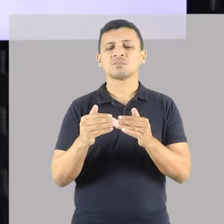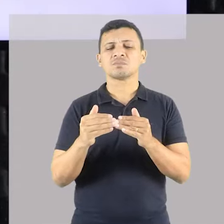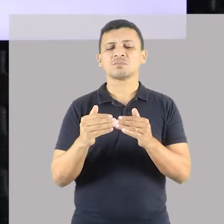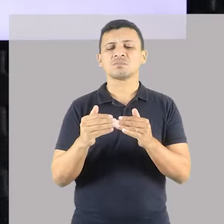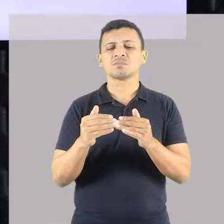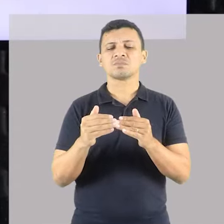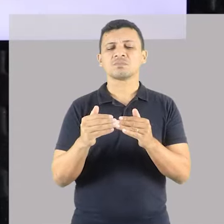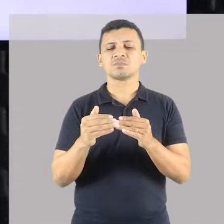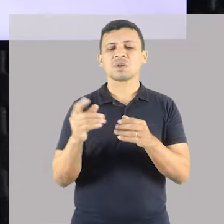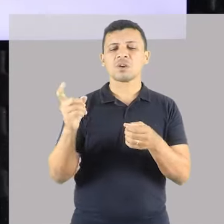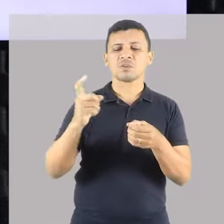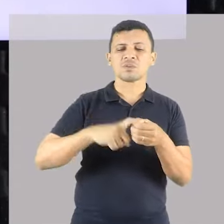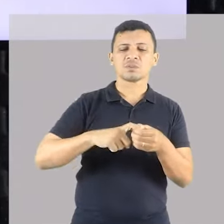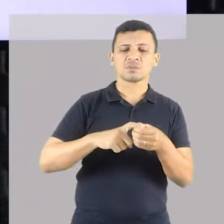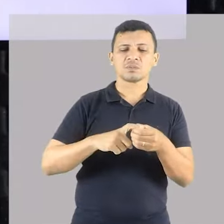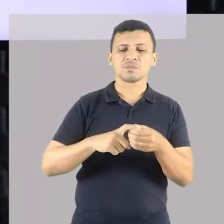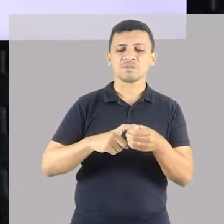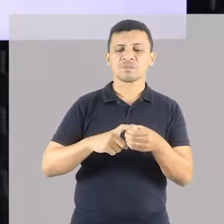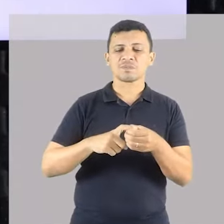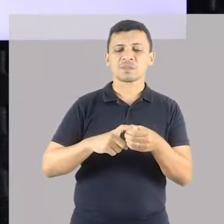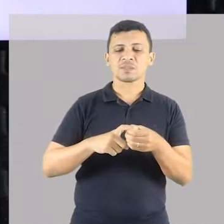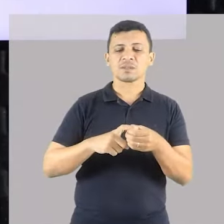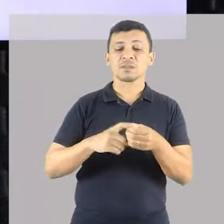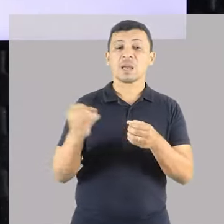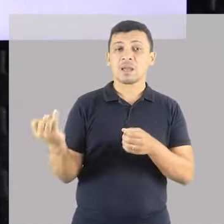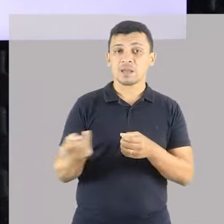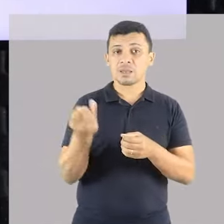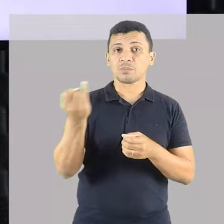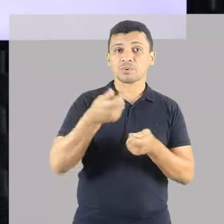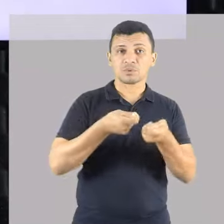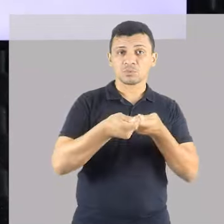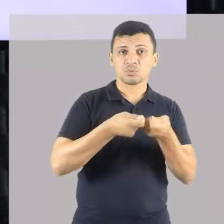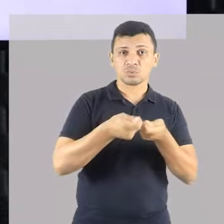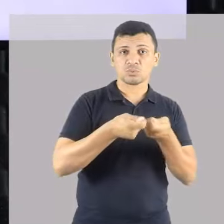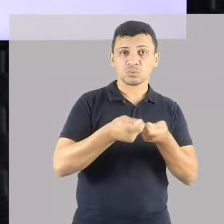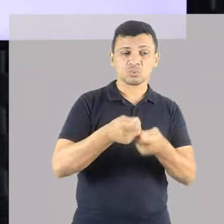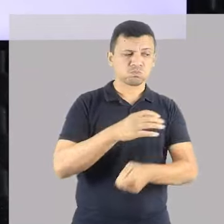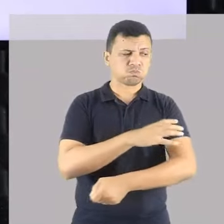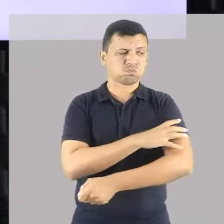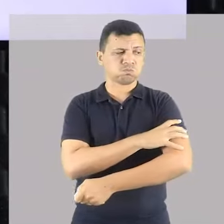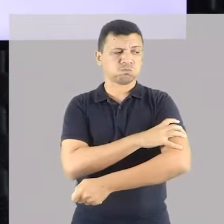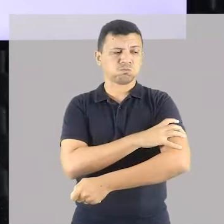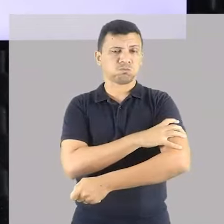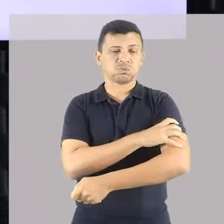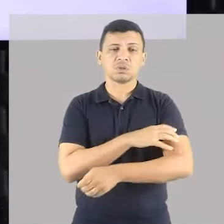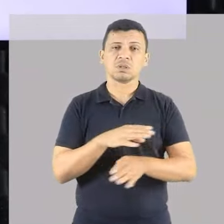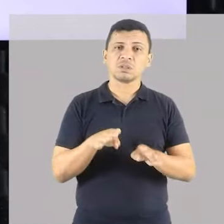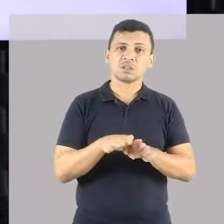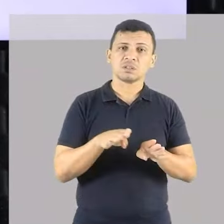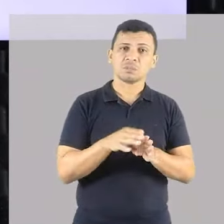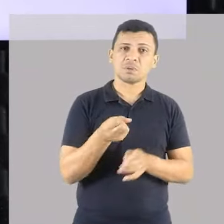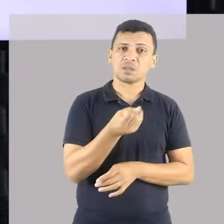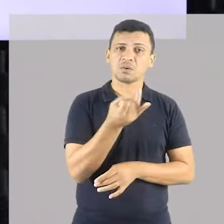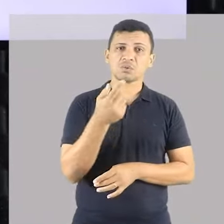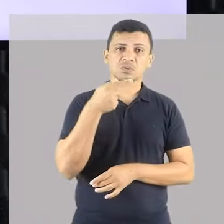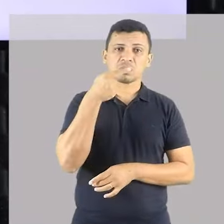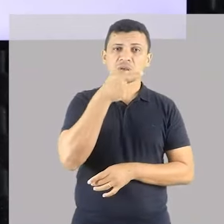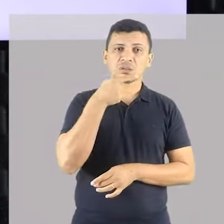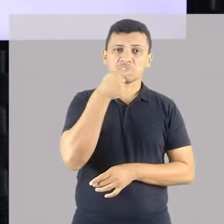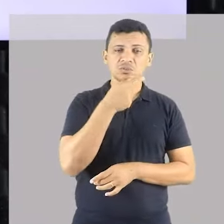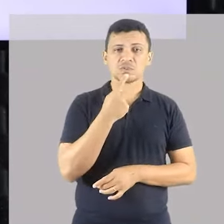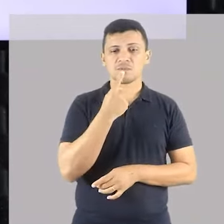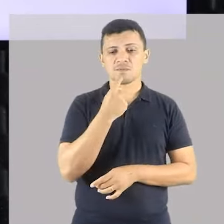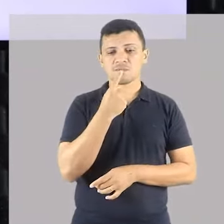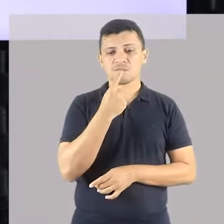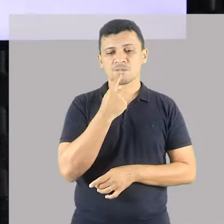aqui deixa eu voltar aqui além disso é importante para o controle da pressão arterial dos níveis de colesterol e de glicose do do